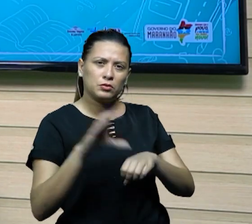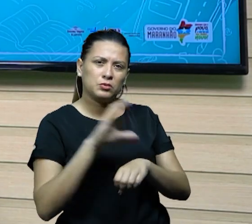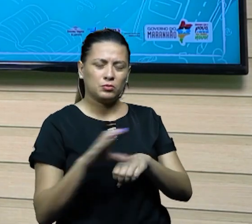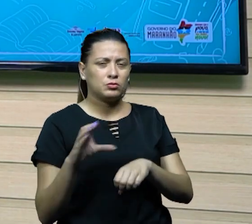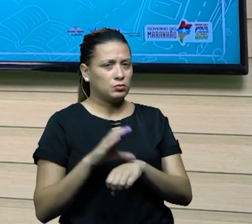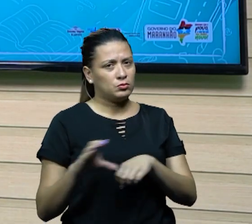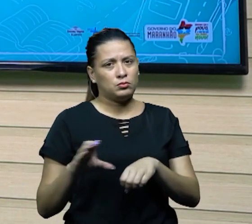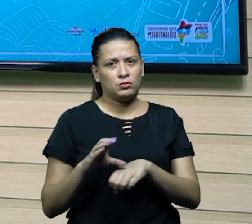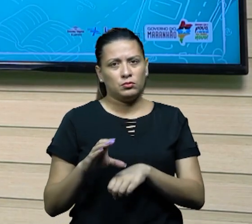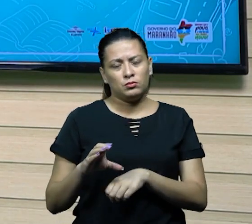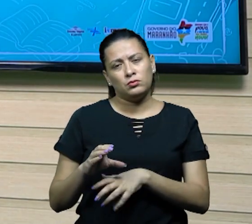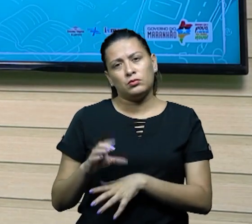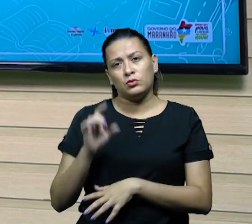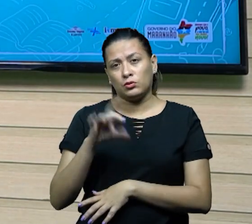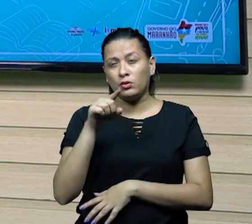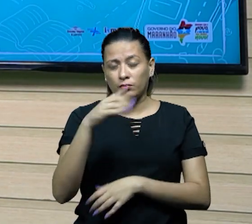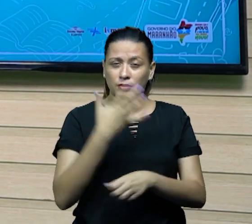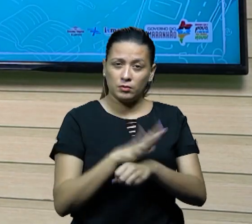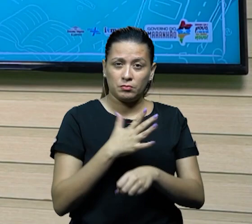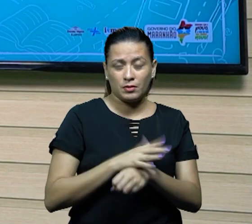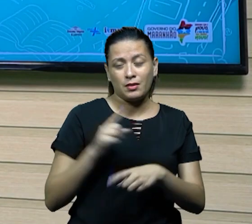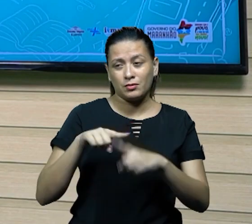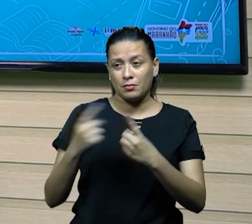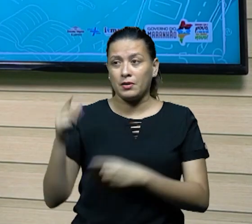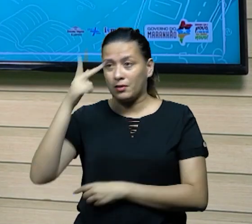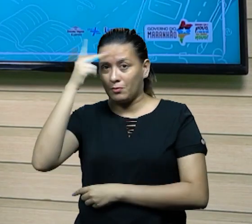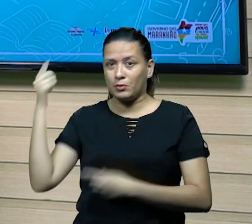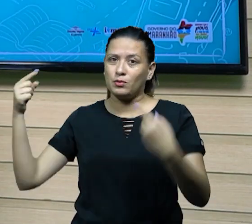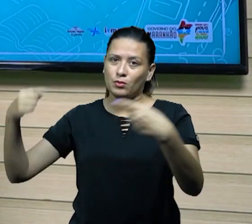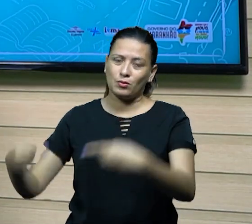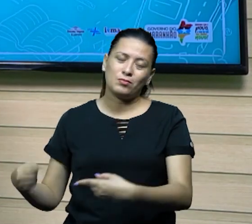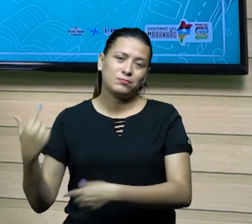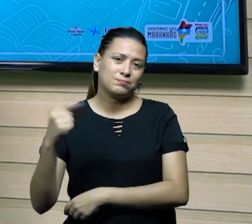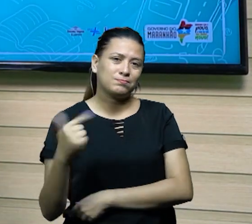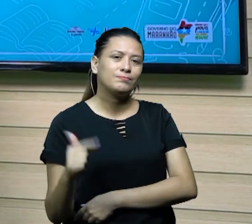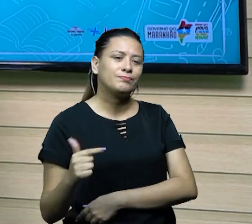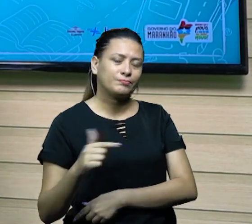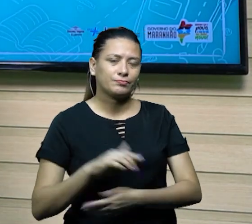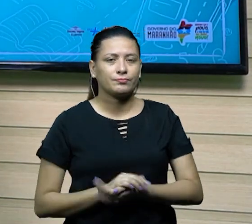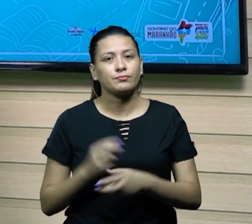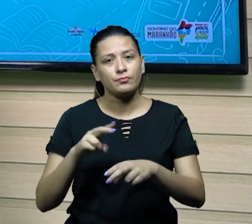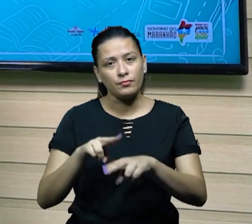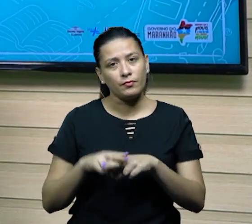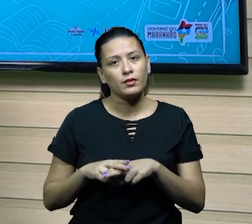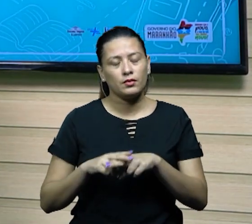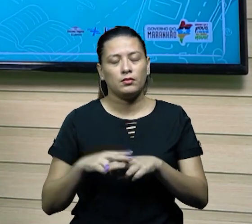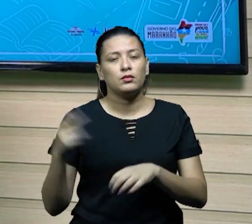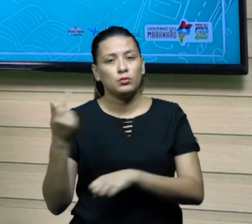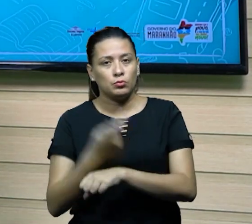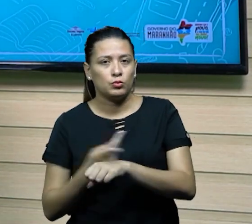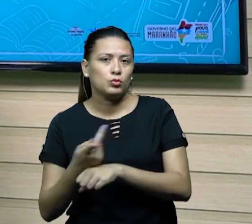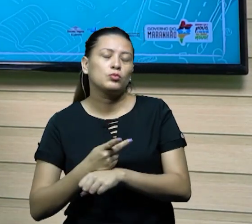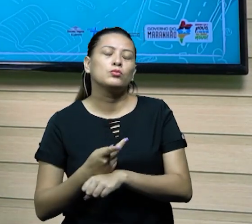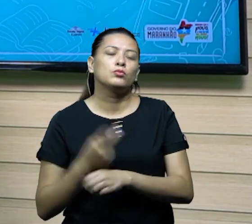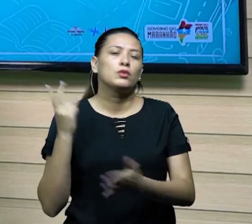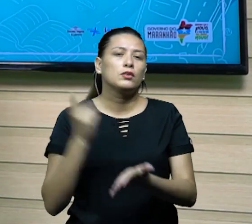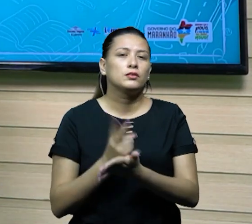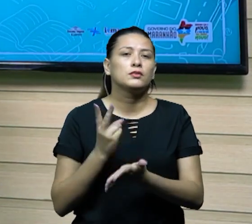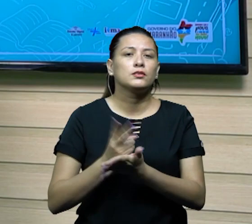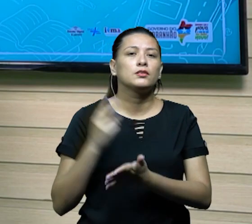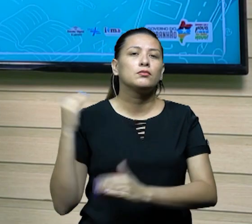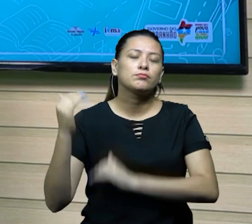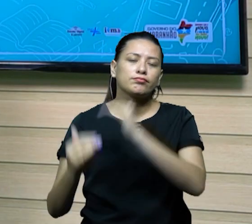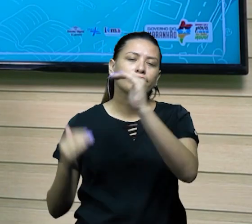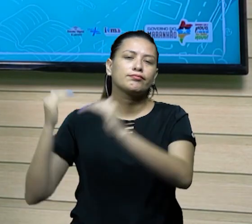seu concorrente não tem. Então você precisa realmente buscar sempre essa evolução. Pensem sempre em evoluir.